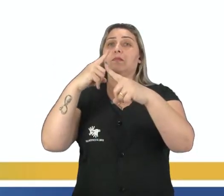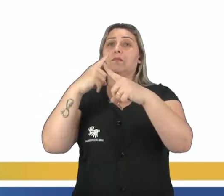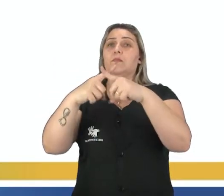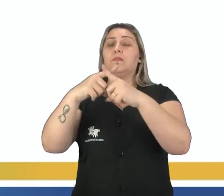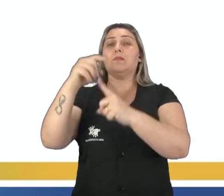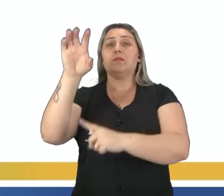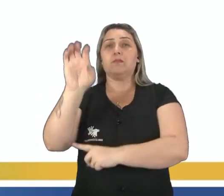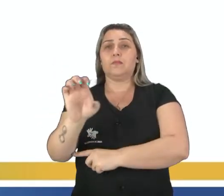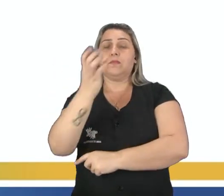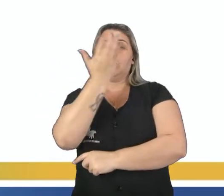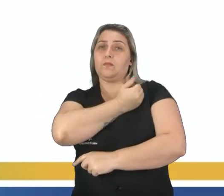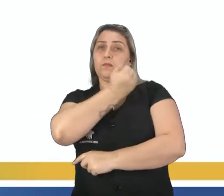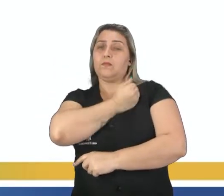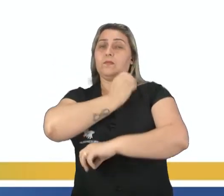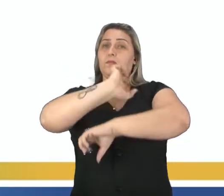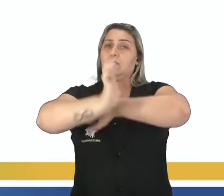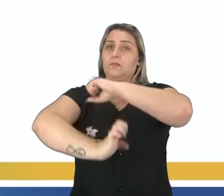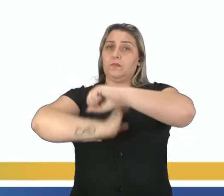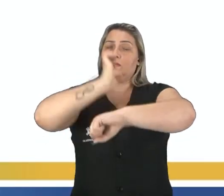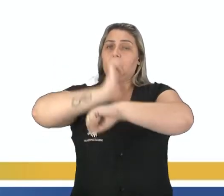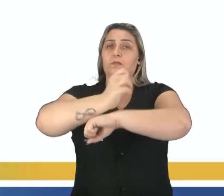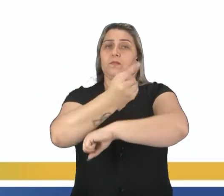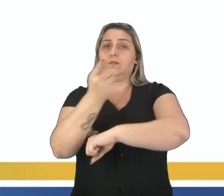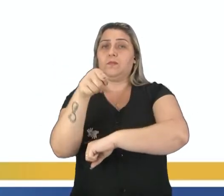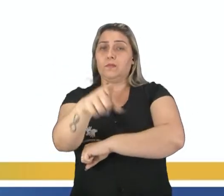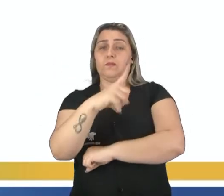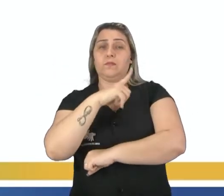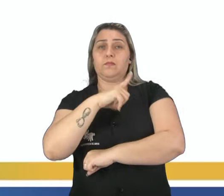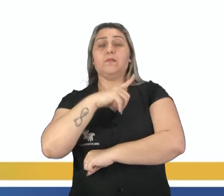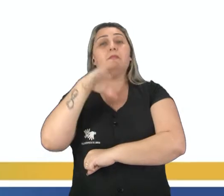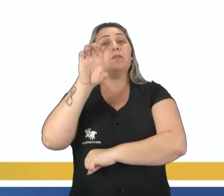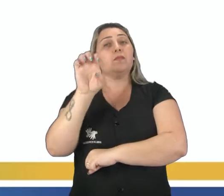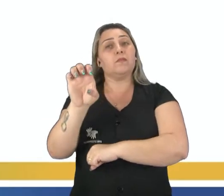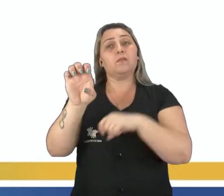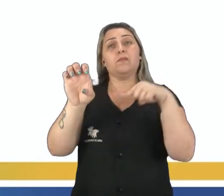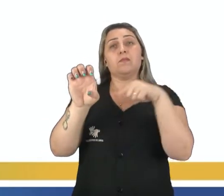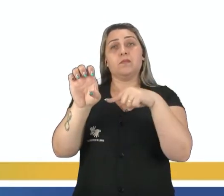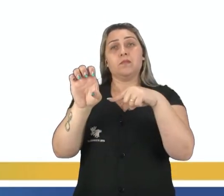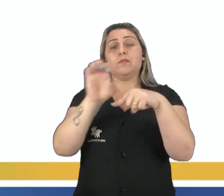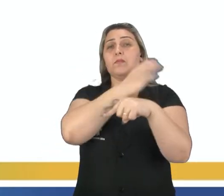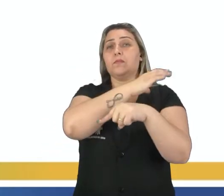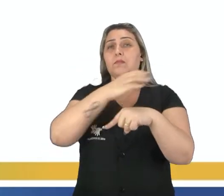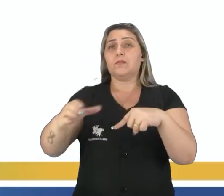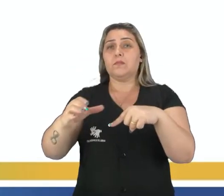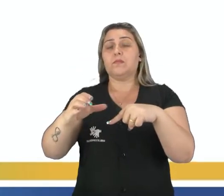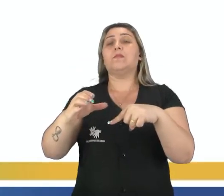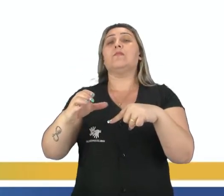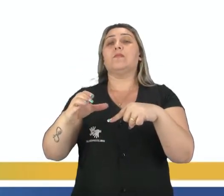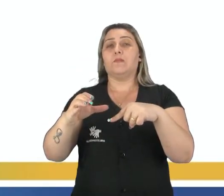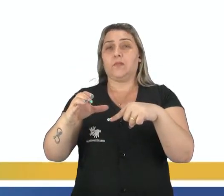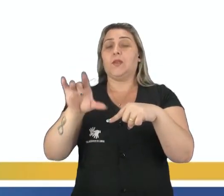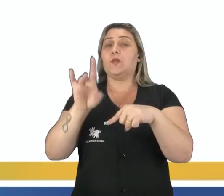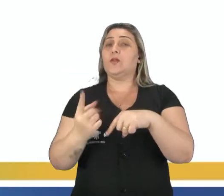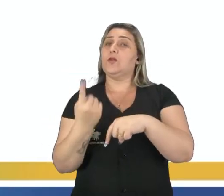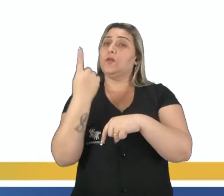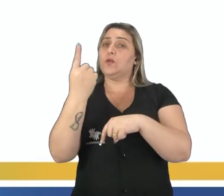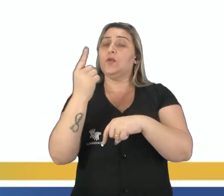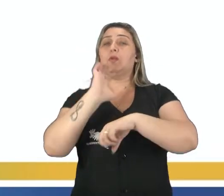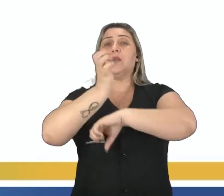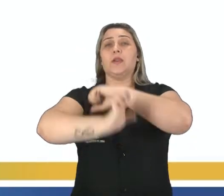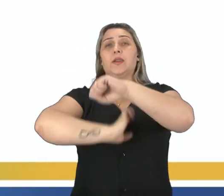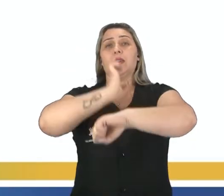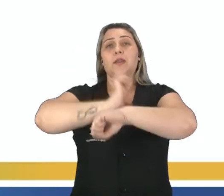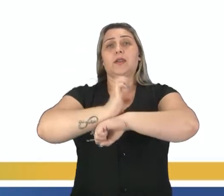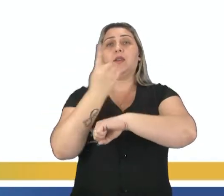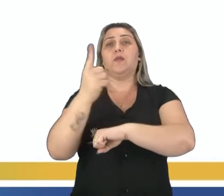é o quê? É o número de elétrons, a quantidade que você tem. E esse E é a carga elementar, ou seja, a carga só de um elétron, que a gente já